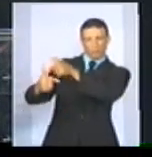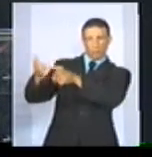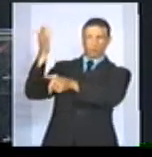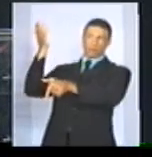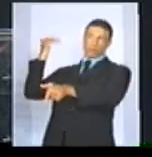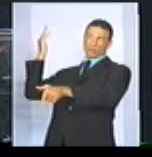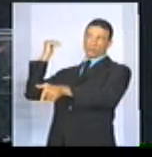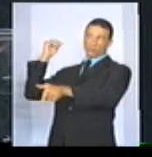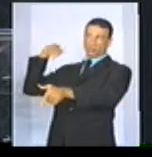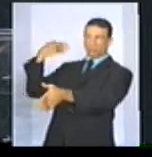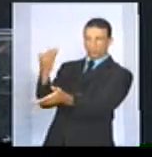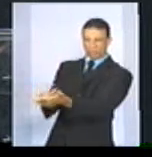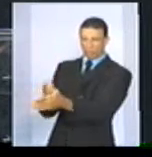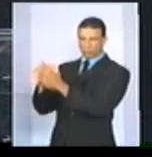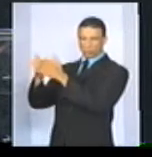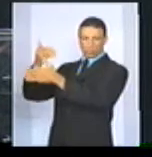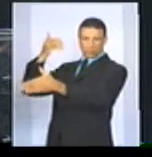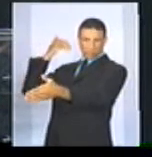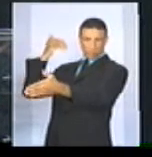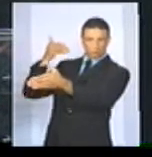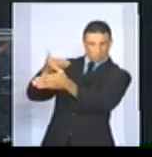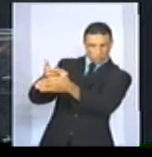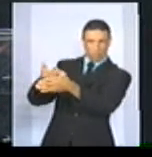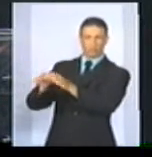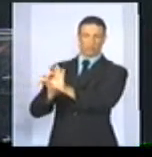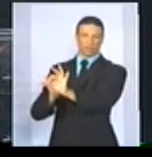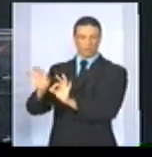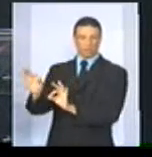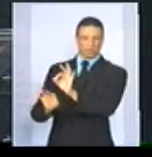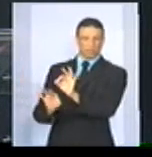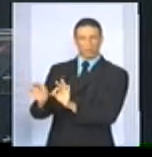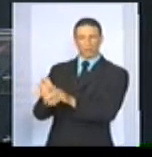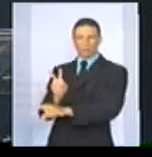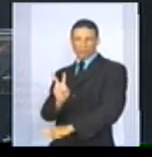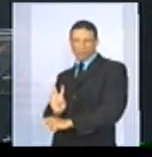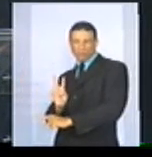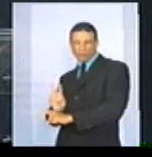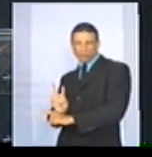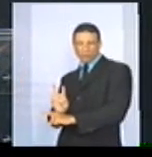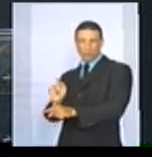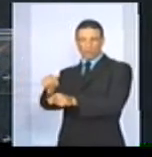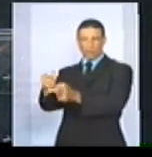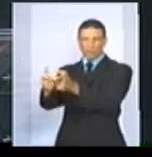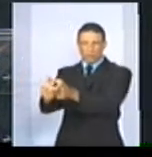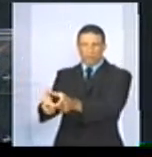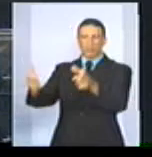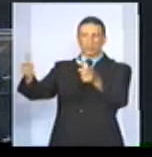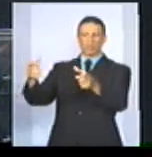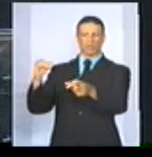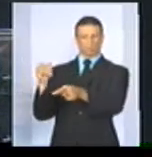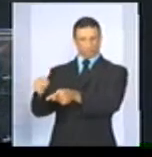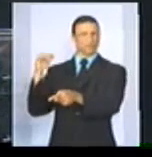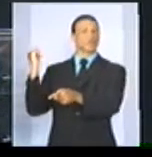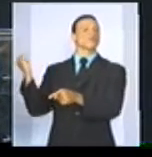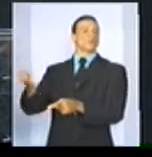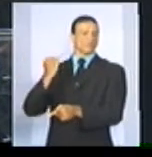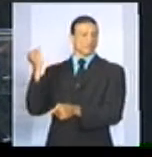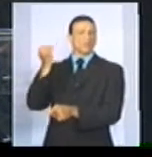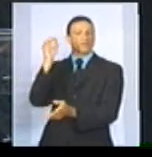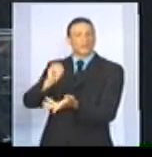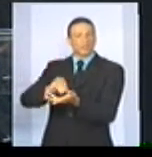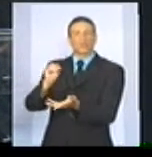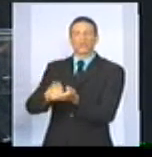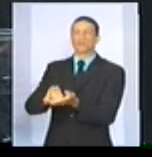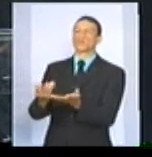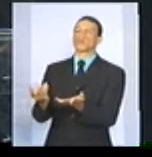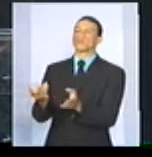Se esperava também um aumento da distribuição de conteúdos brasileiros. A nossa visão é de que esse aumento, sim, é importante e chegou, mas chegou